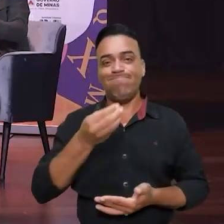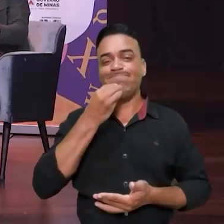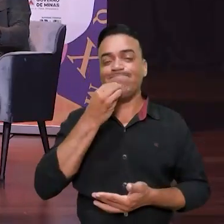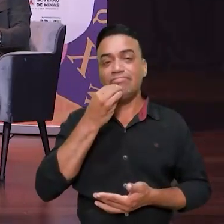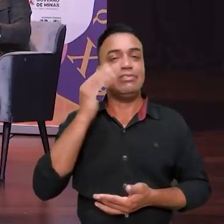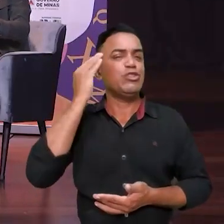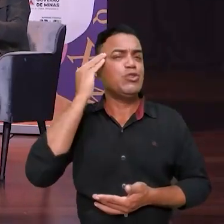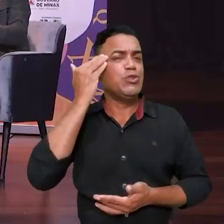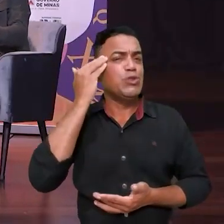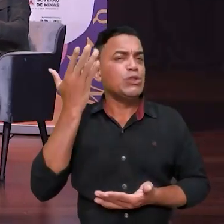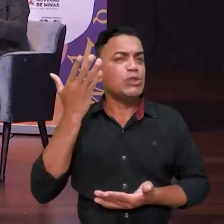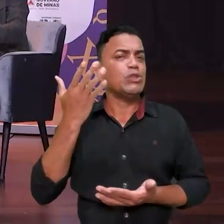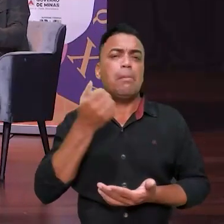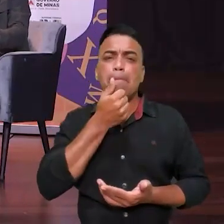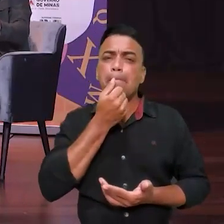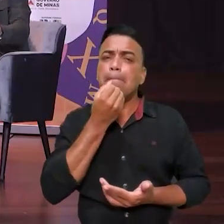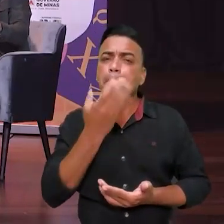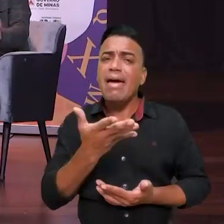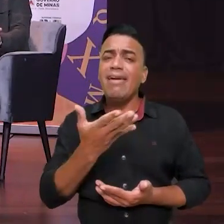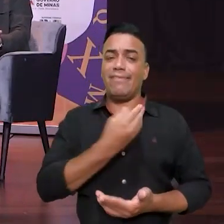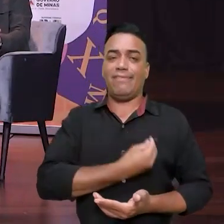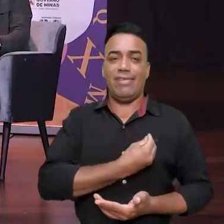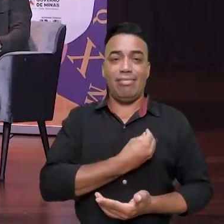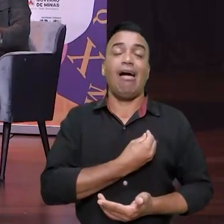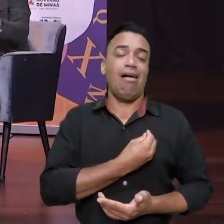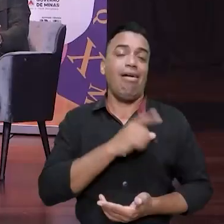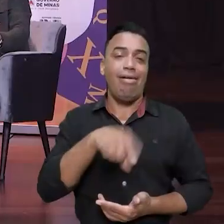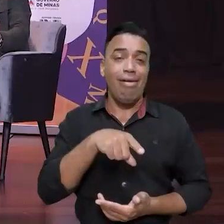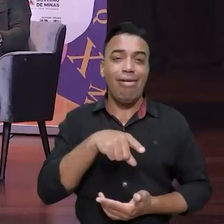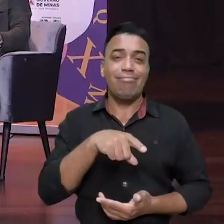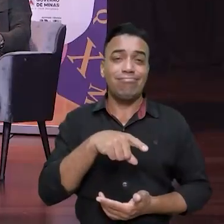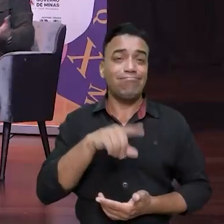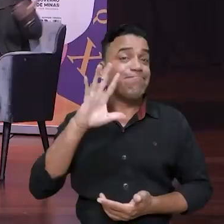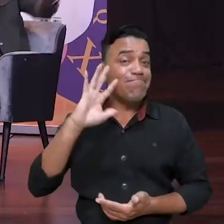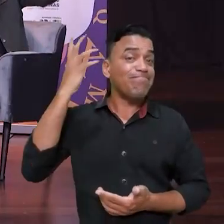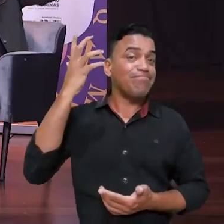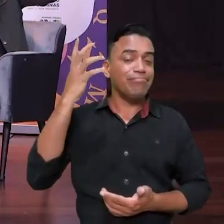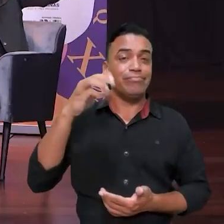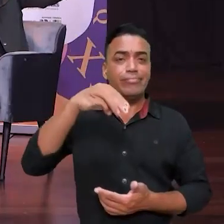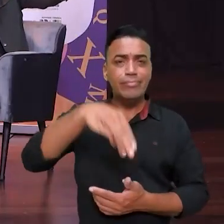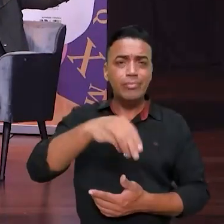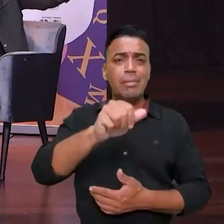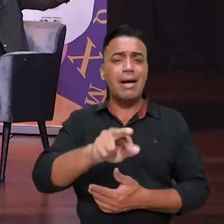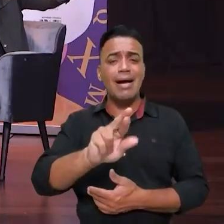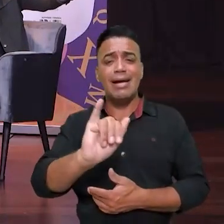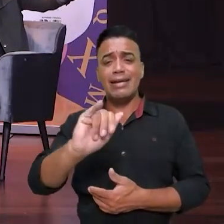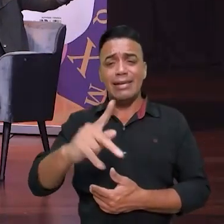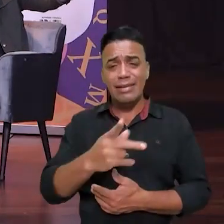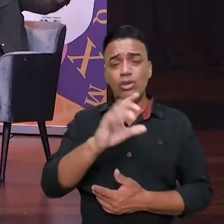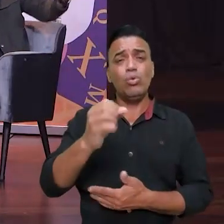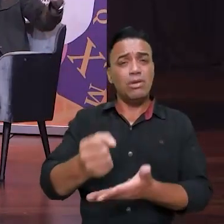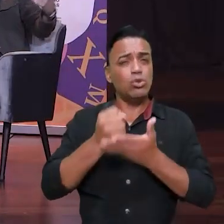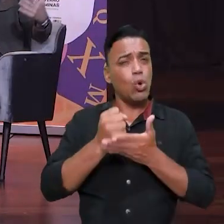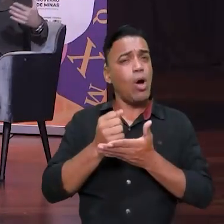de entender bem, em algum ponto, a vida como ela é, nua e crua. Marinho me ajudou muito a contar algumas dessas